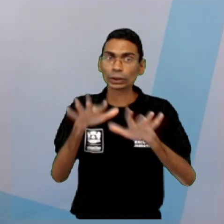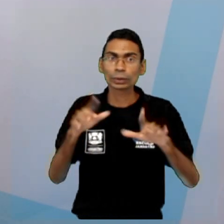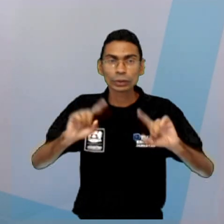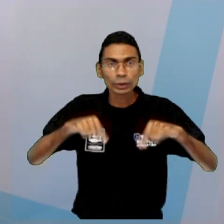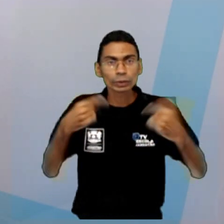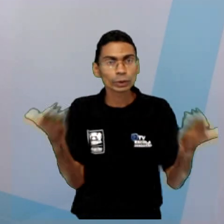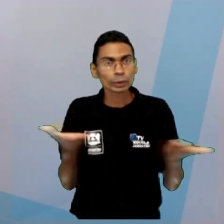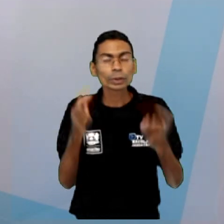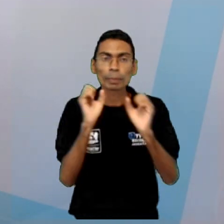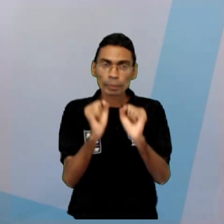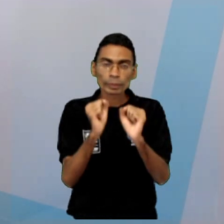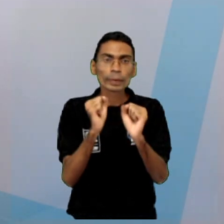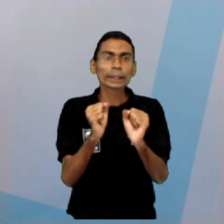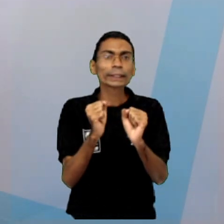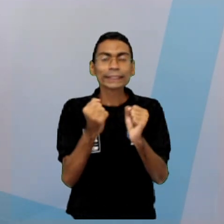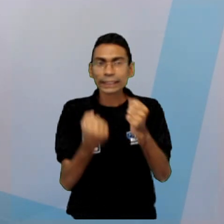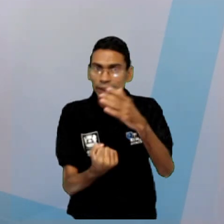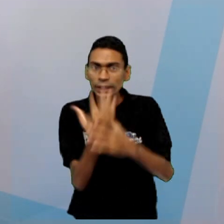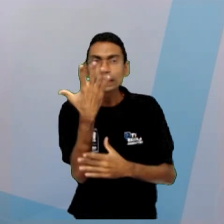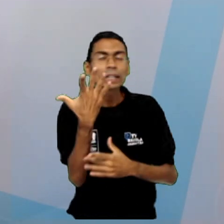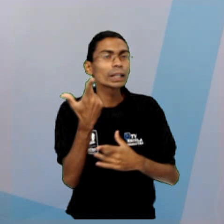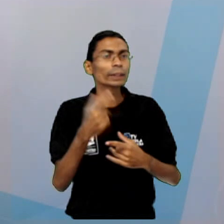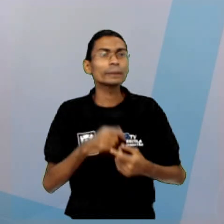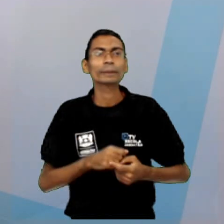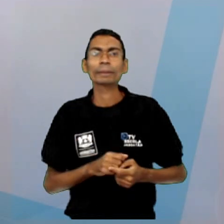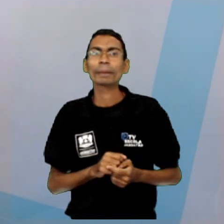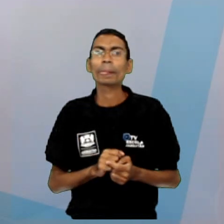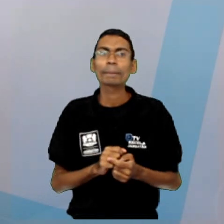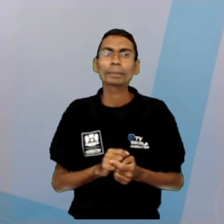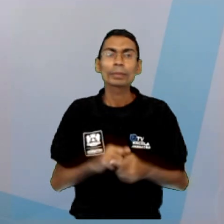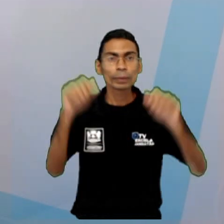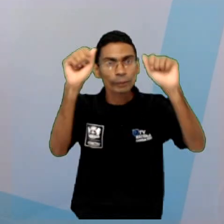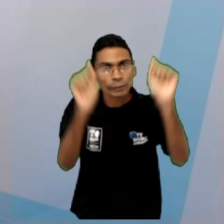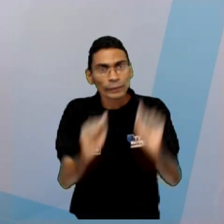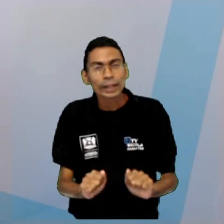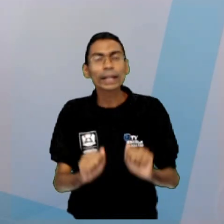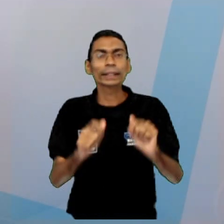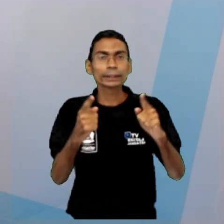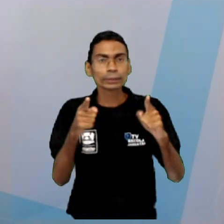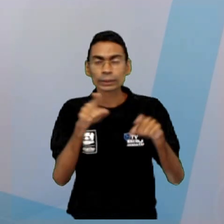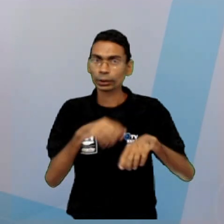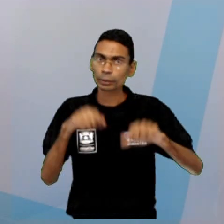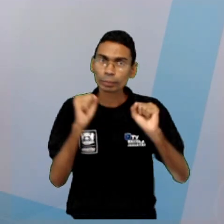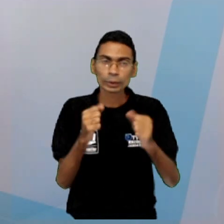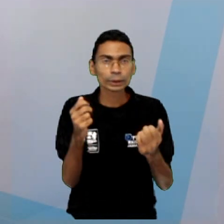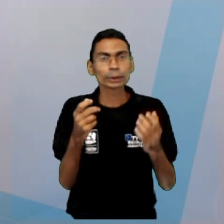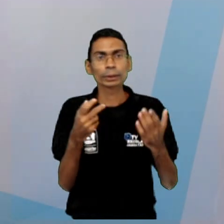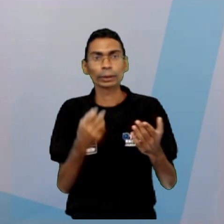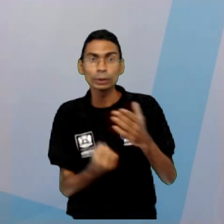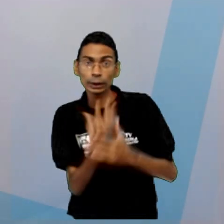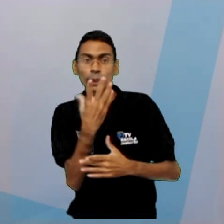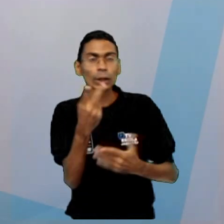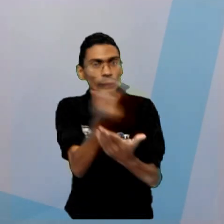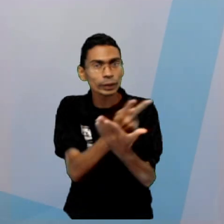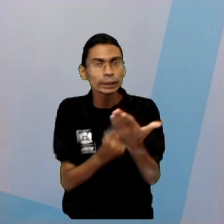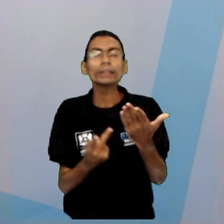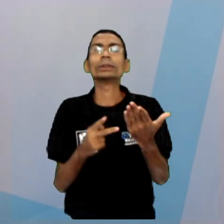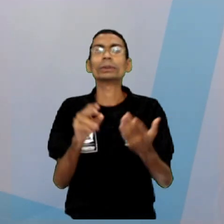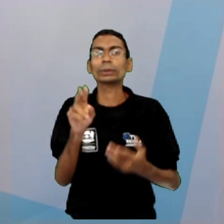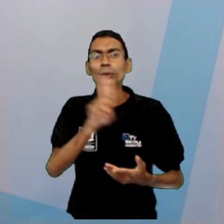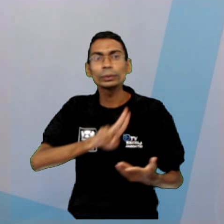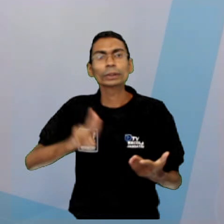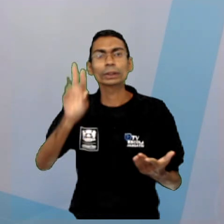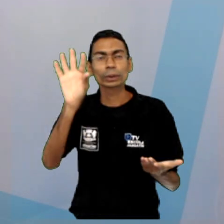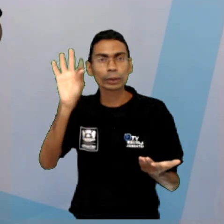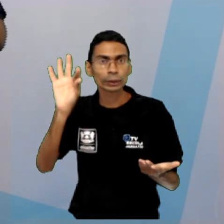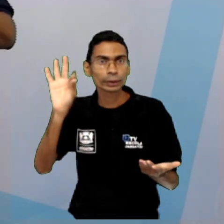pudessem criar uma obra, que vocês pudessem produzir um desenho, mas usando a colagem. Então vocês